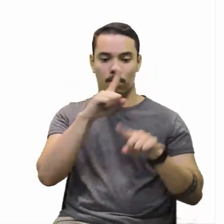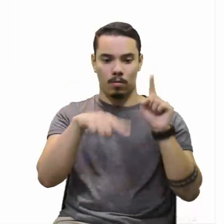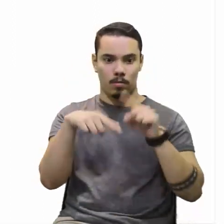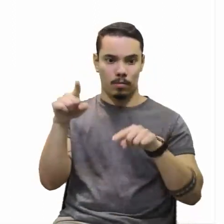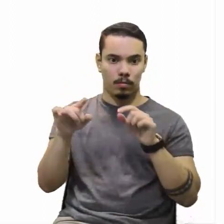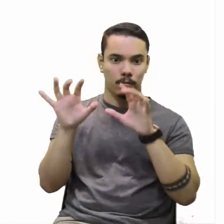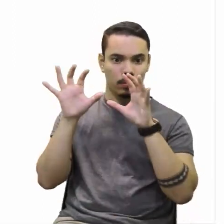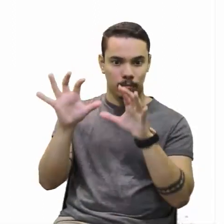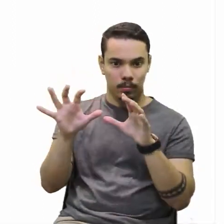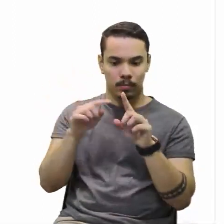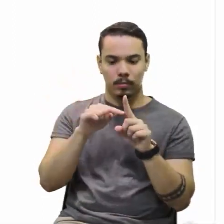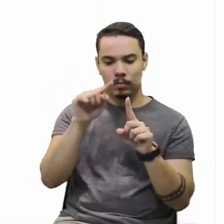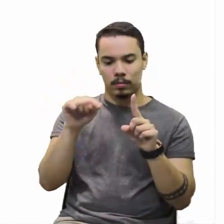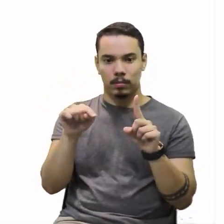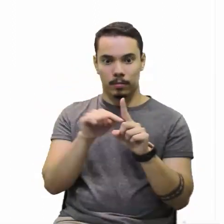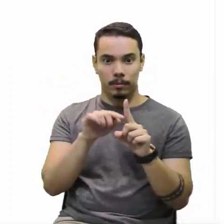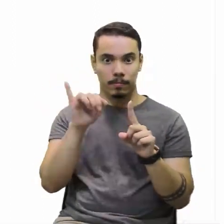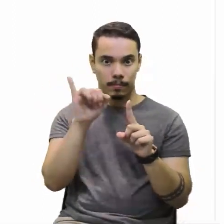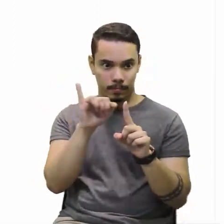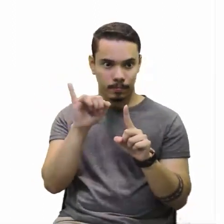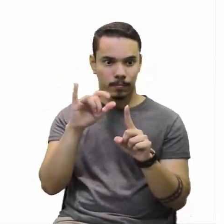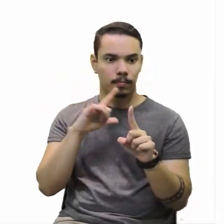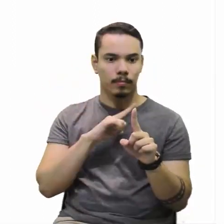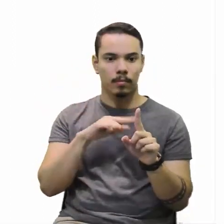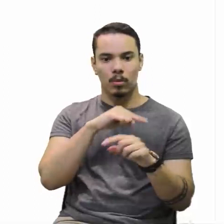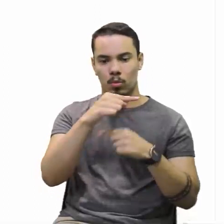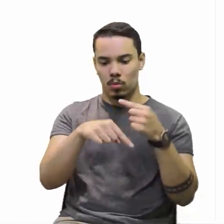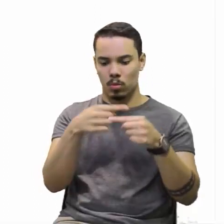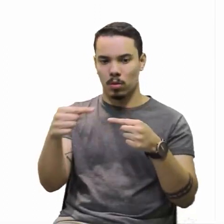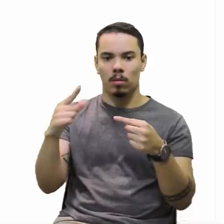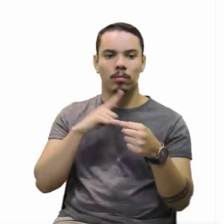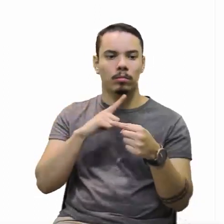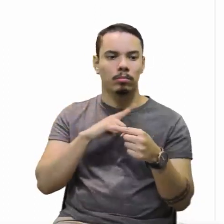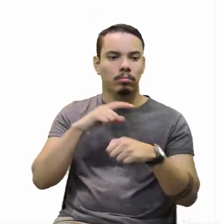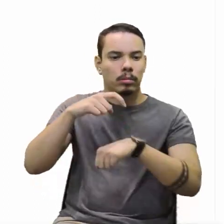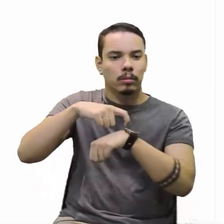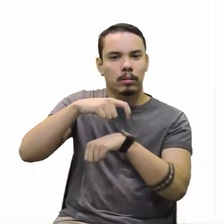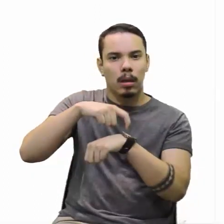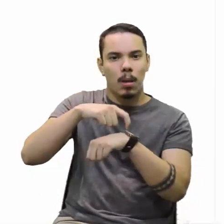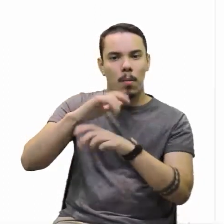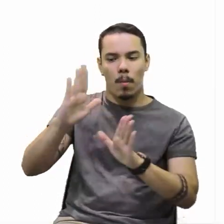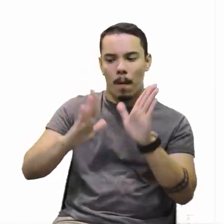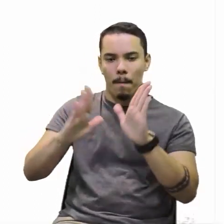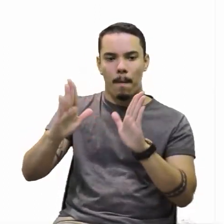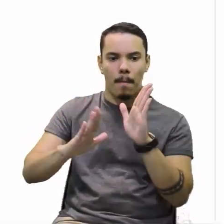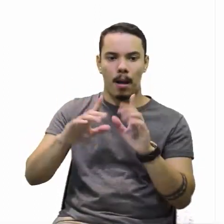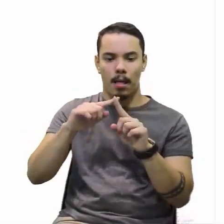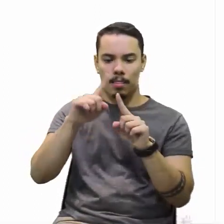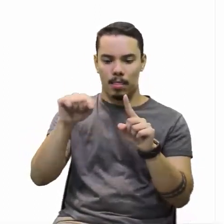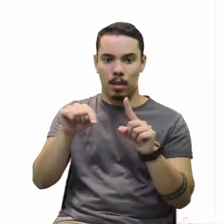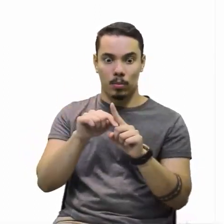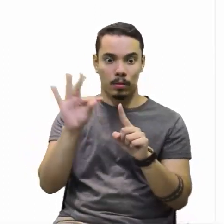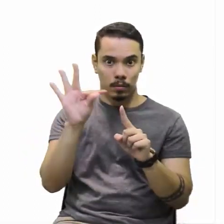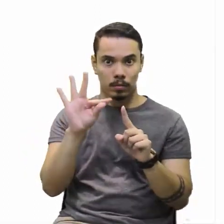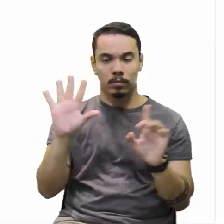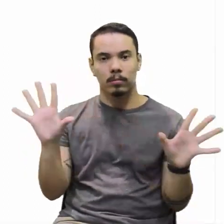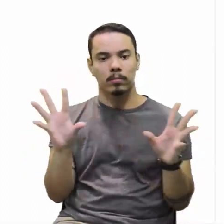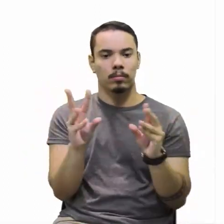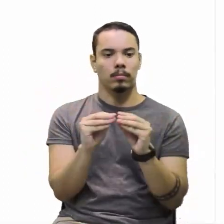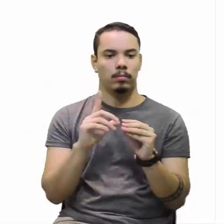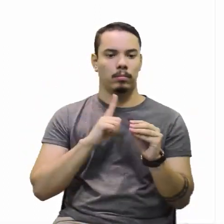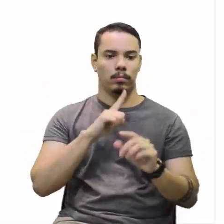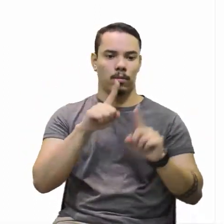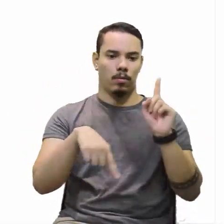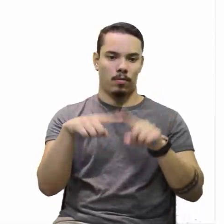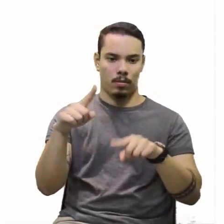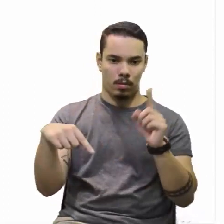corrente ΔI, em um circuito durante um certo tempo, ΔT, concluímos que há uma variação